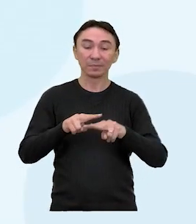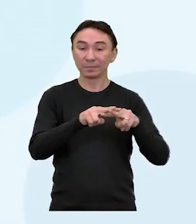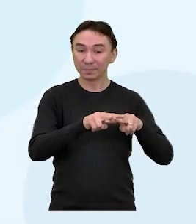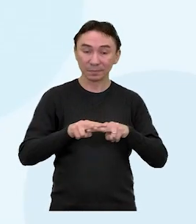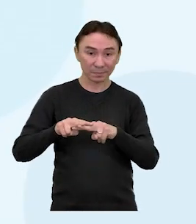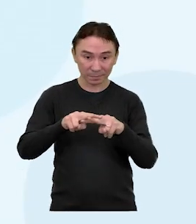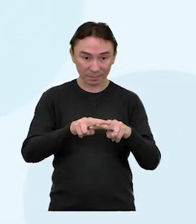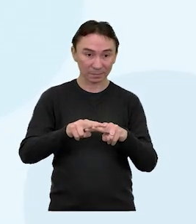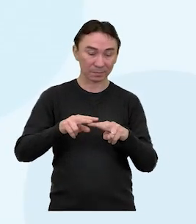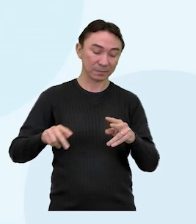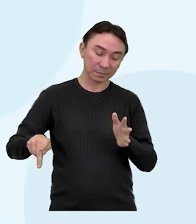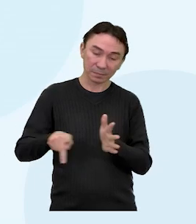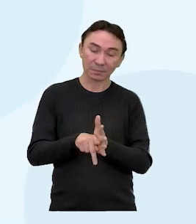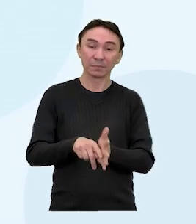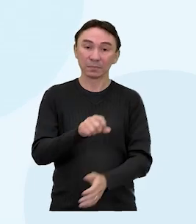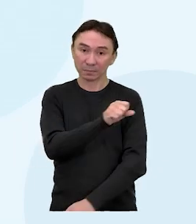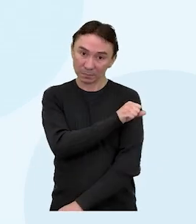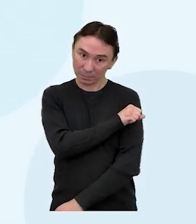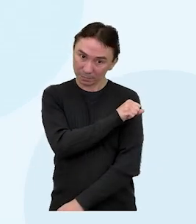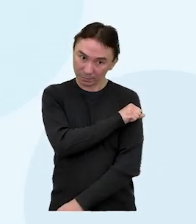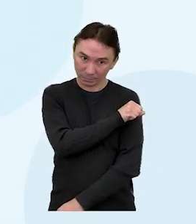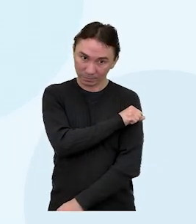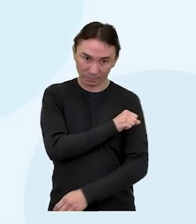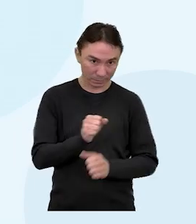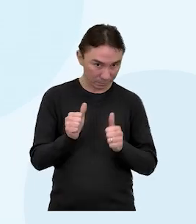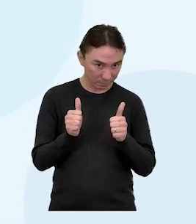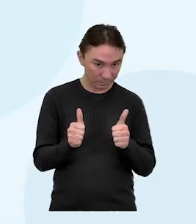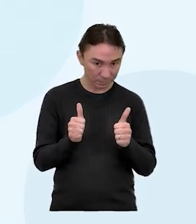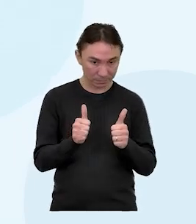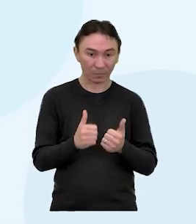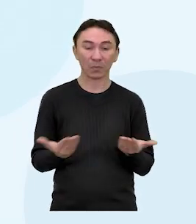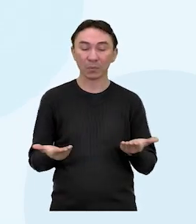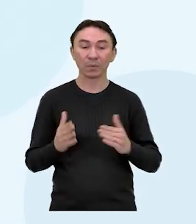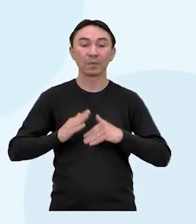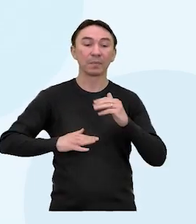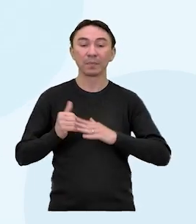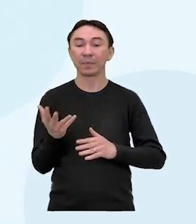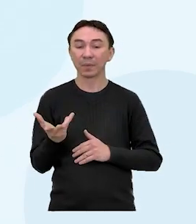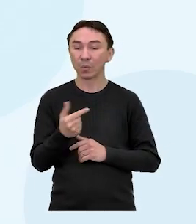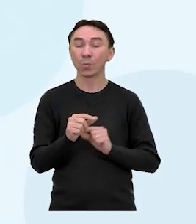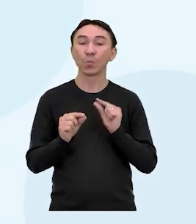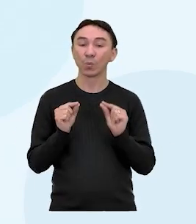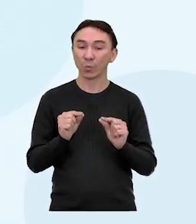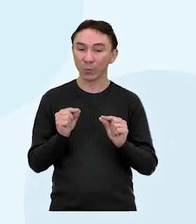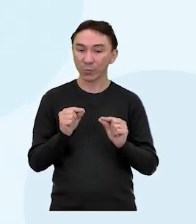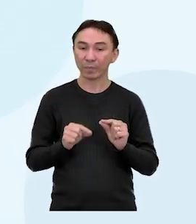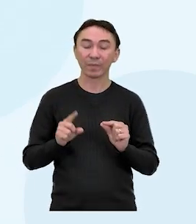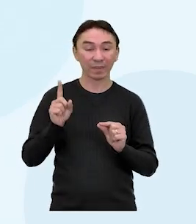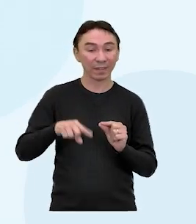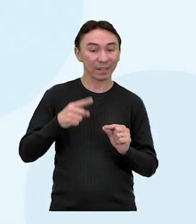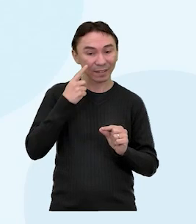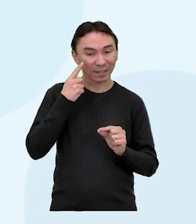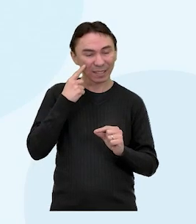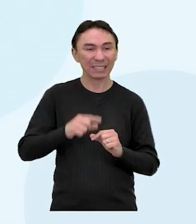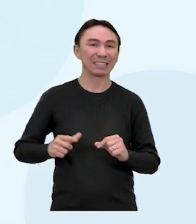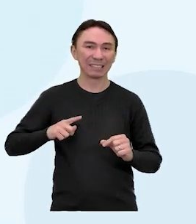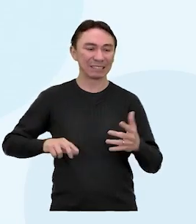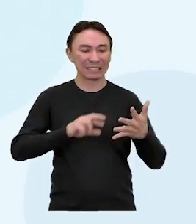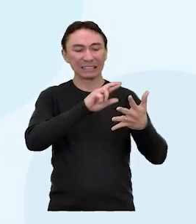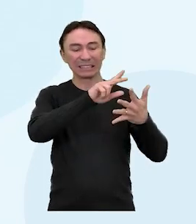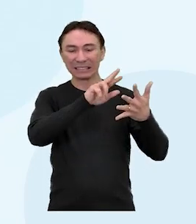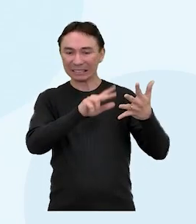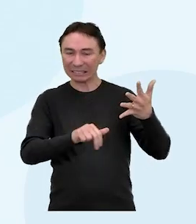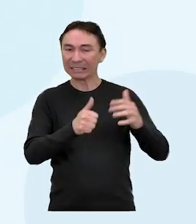do 8º ano, tá? Então, a nossa habilidade de hoje é analisar as características do